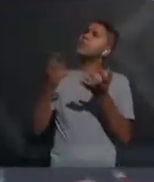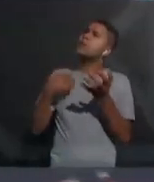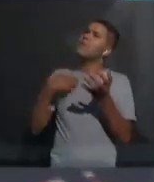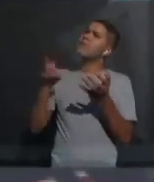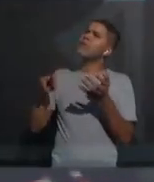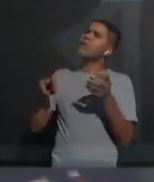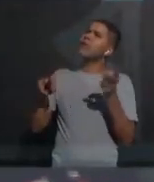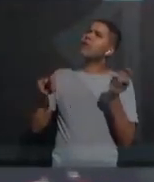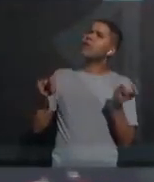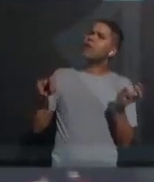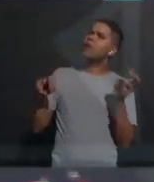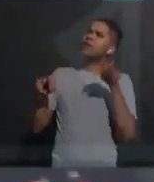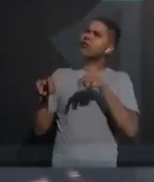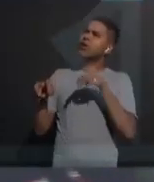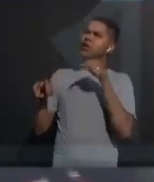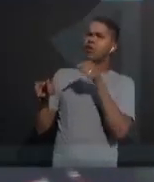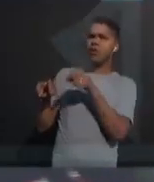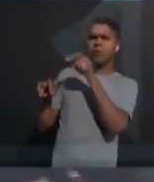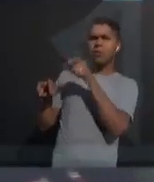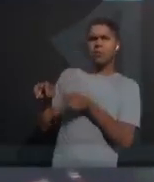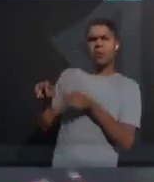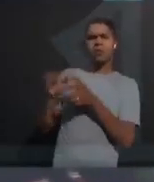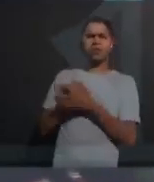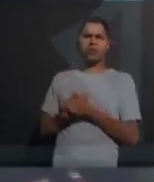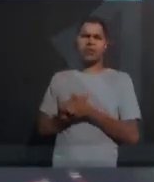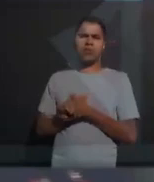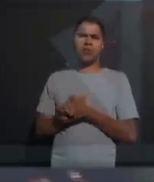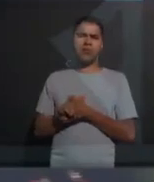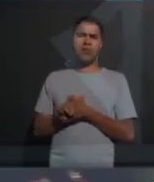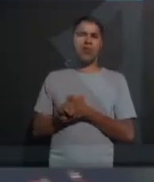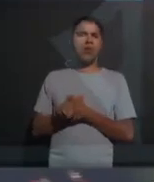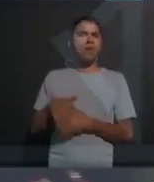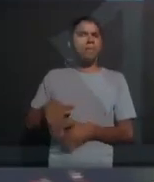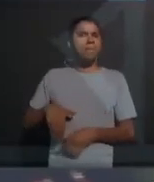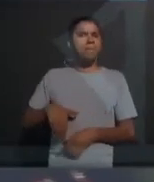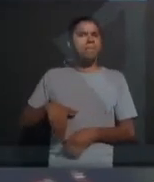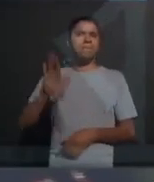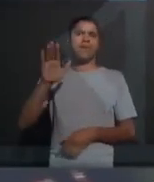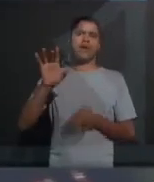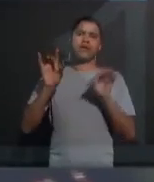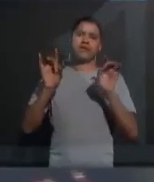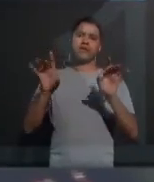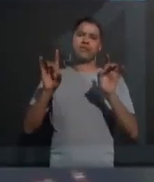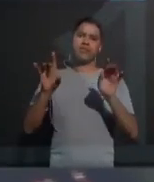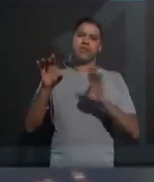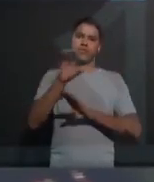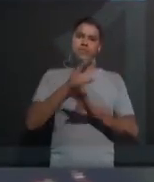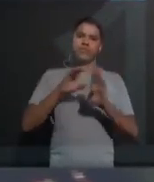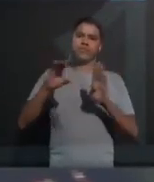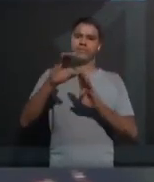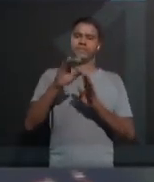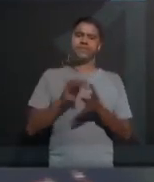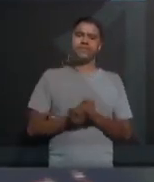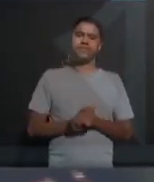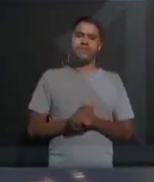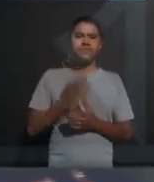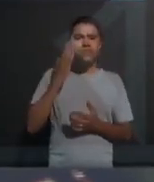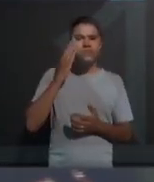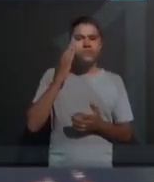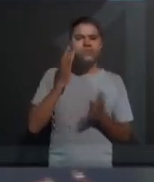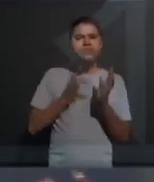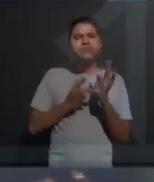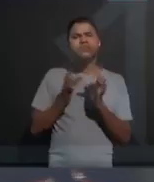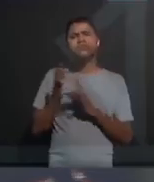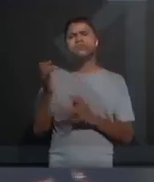eu senti do lado dessa pessoa talvez a mais especial deste seminário sabe que jesus